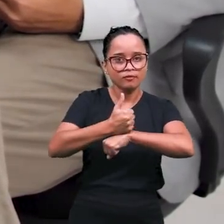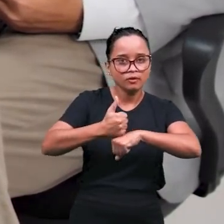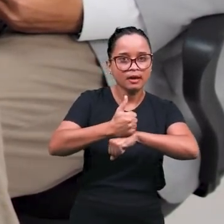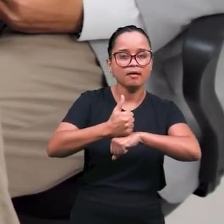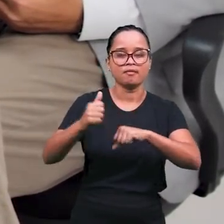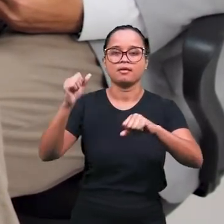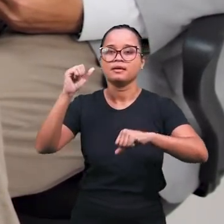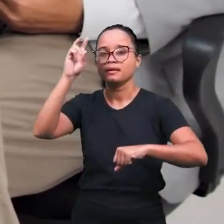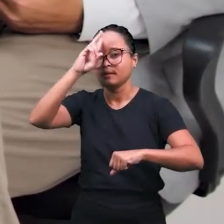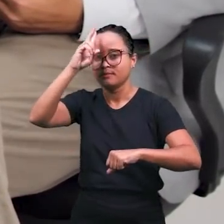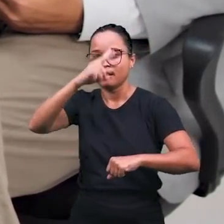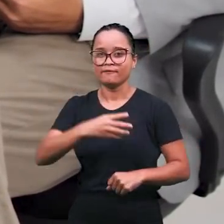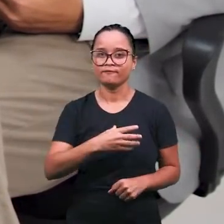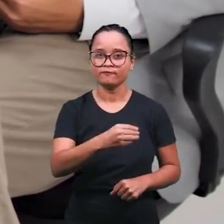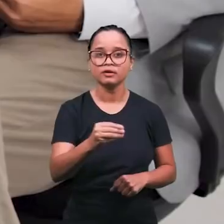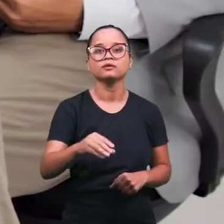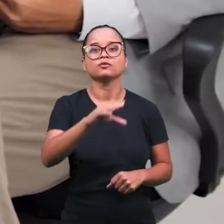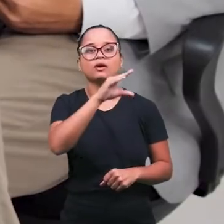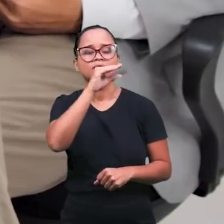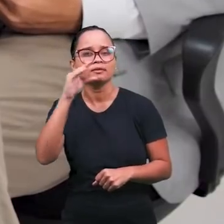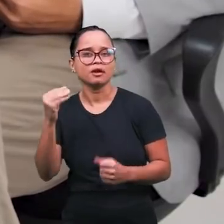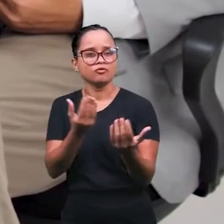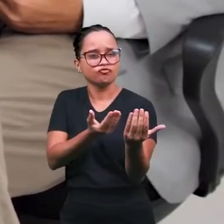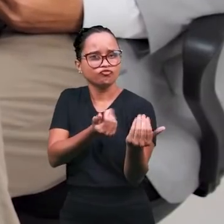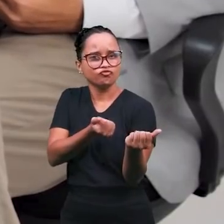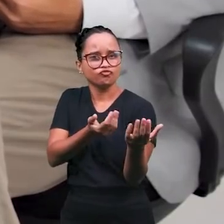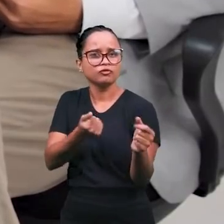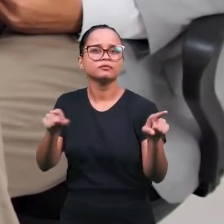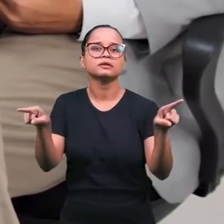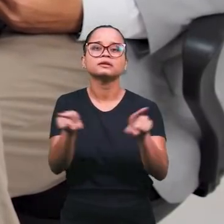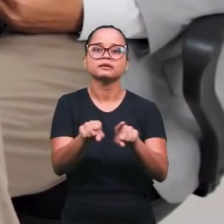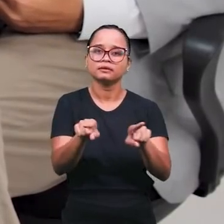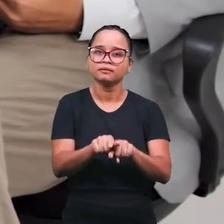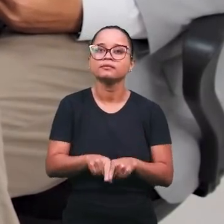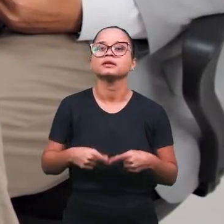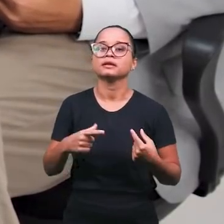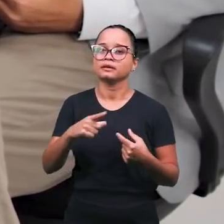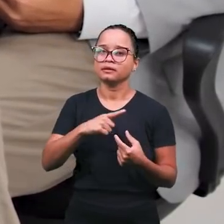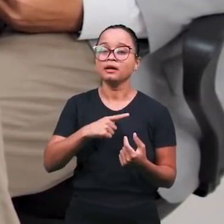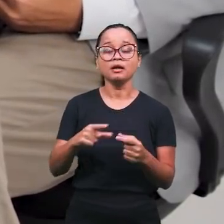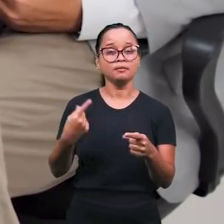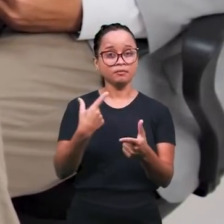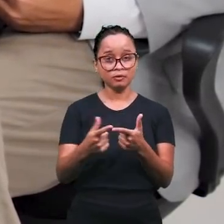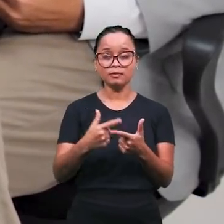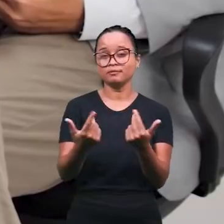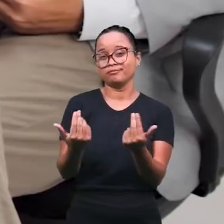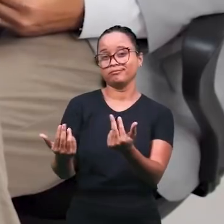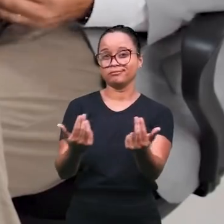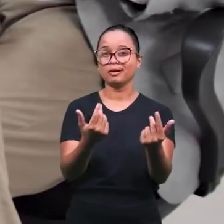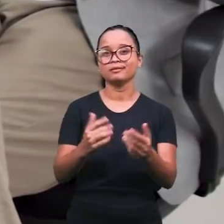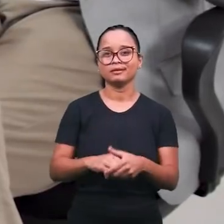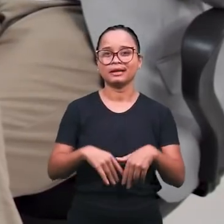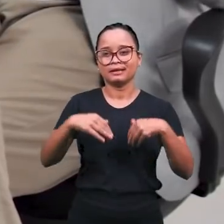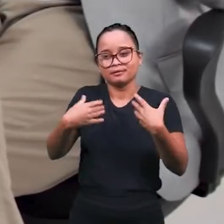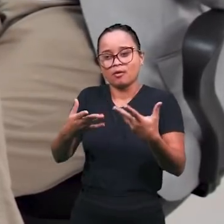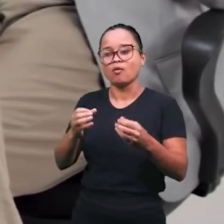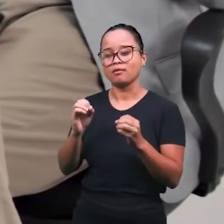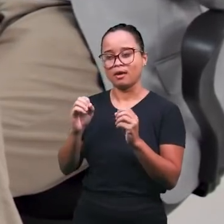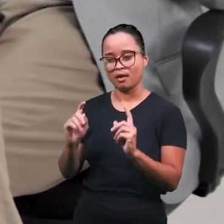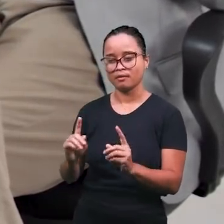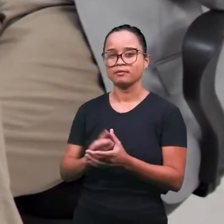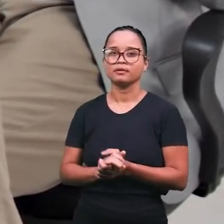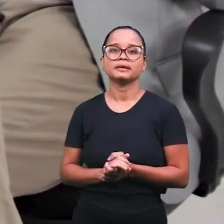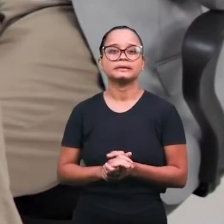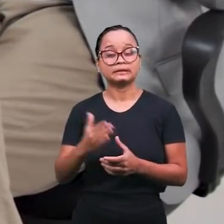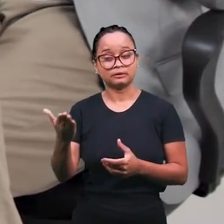que os nossos filhos, os nossos adolescentes, os nossos jovens também estão passando pelos mesmos enfrentamentos. Muito bem, então eu vou pegar esse